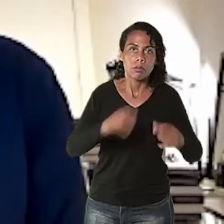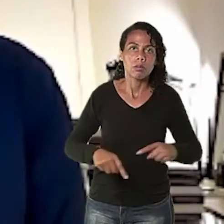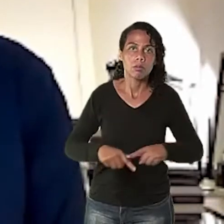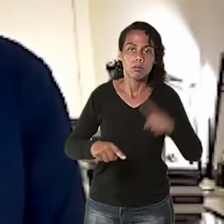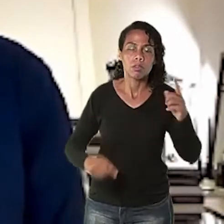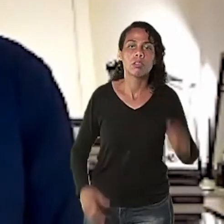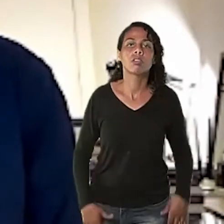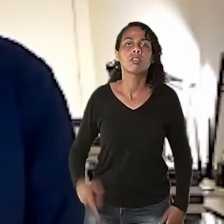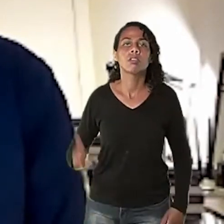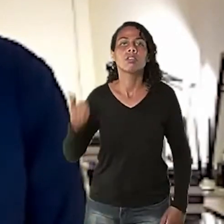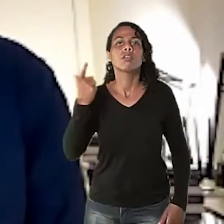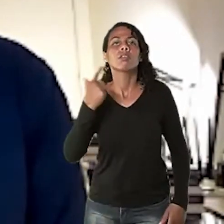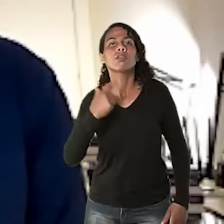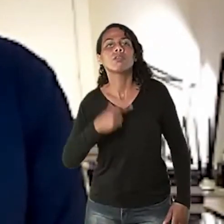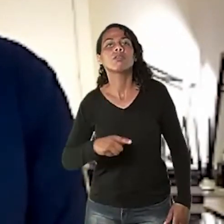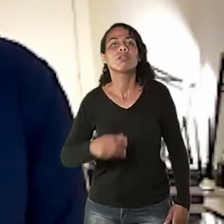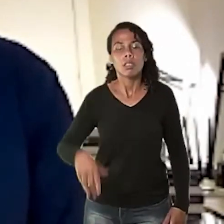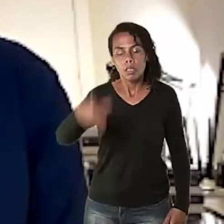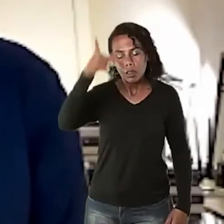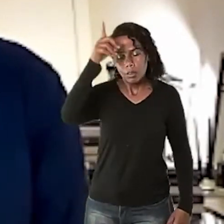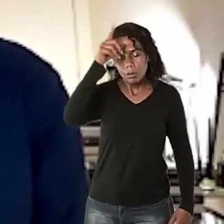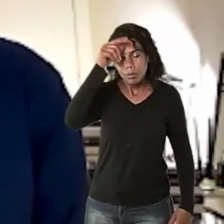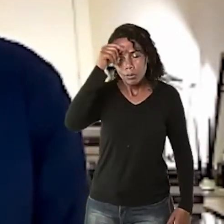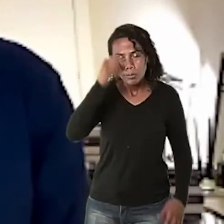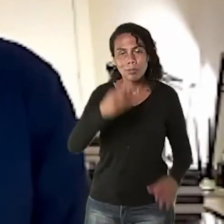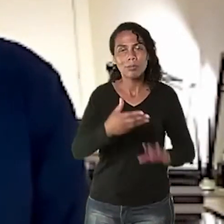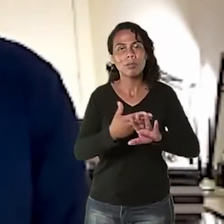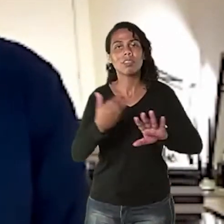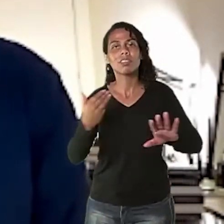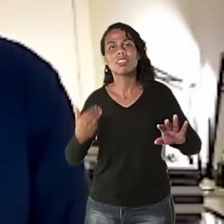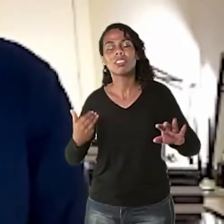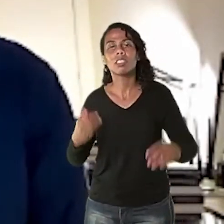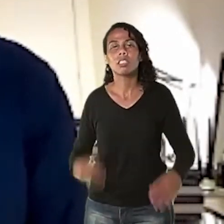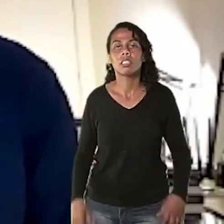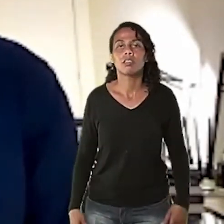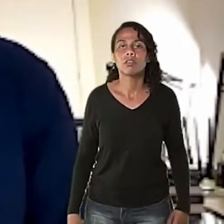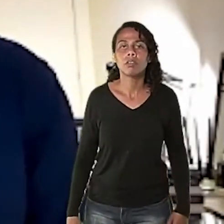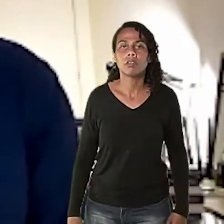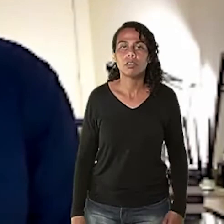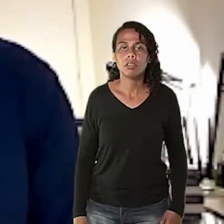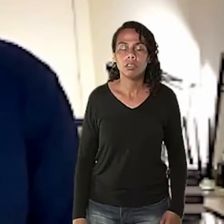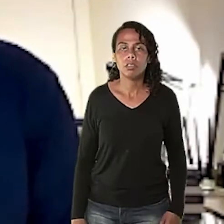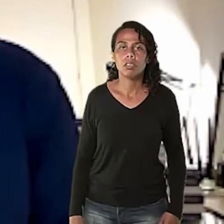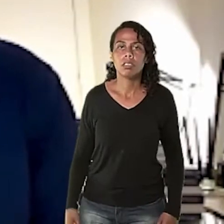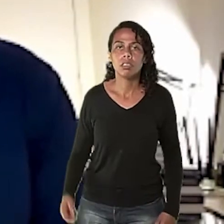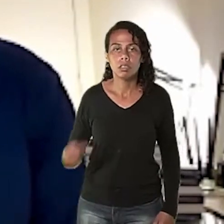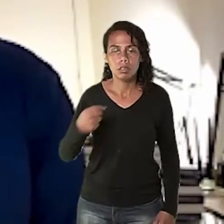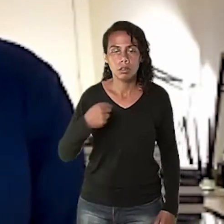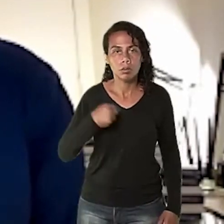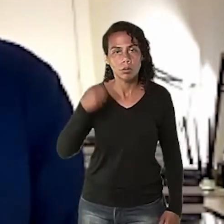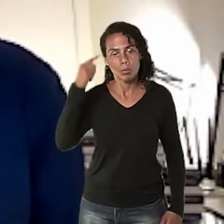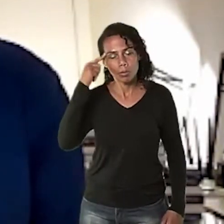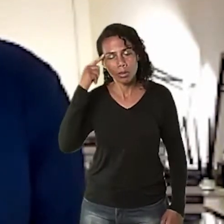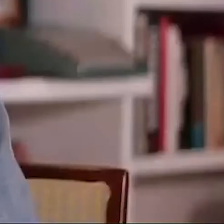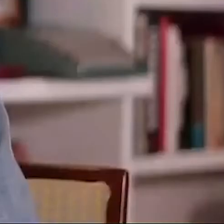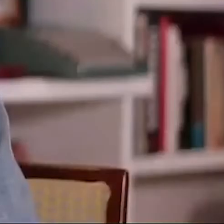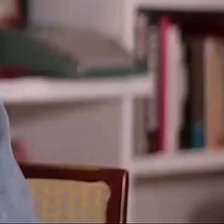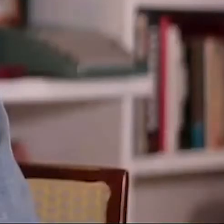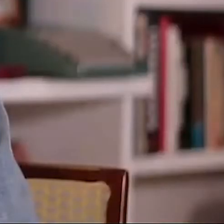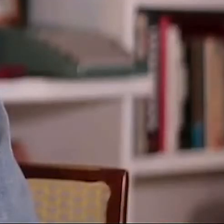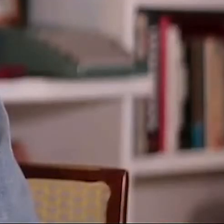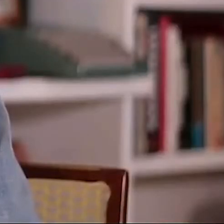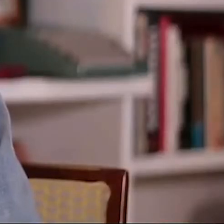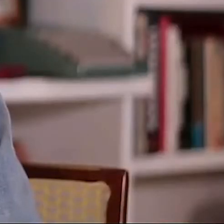Que eu não sei se hoje em dia é possível. Eu não sei como é que vai ser esse novo mundo, entendeu? Ninguém Eu não sabe. sei